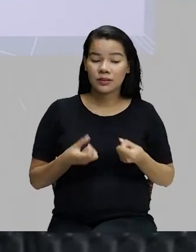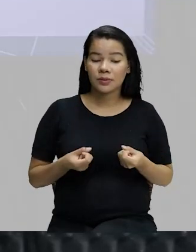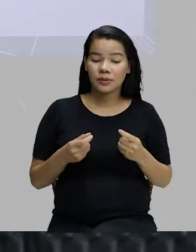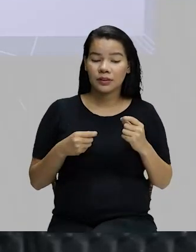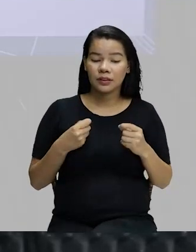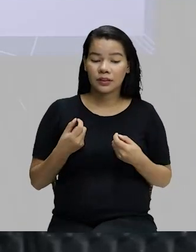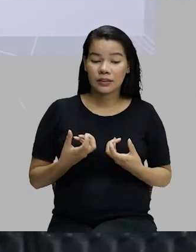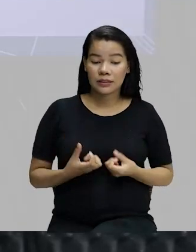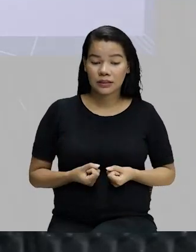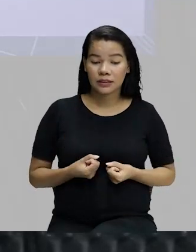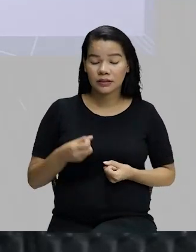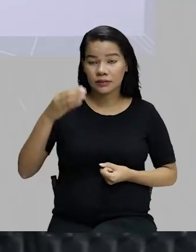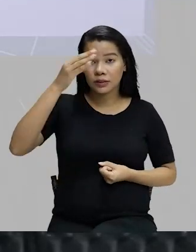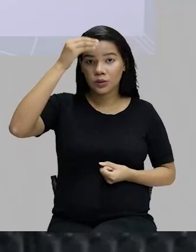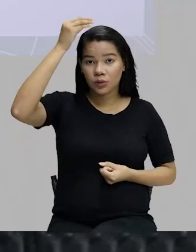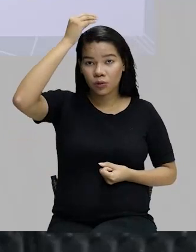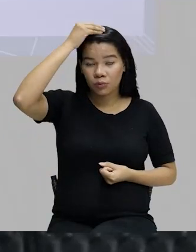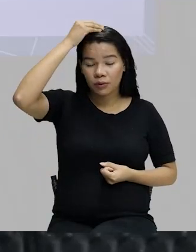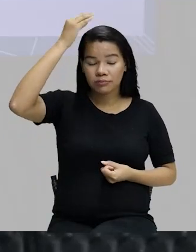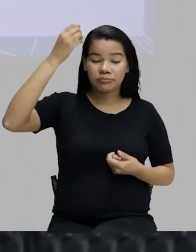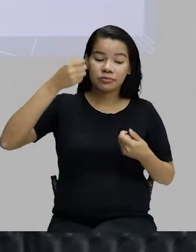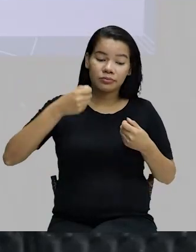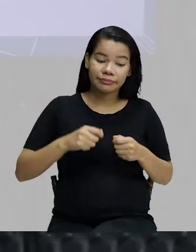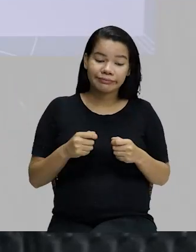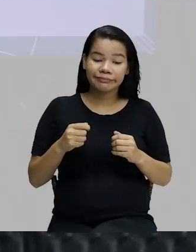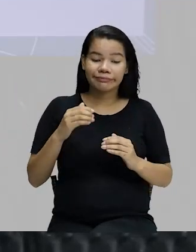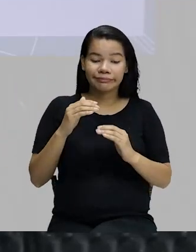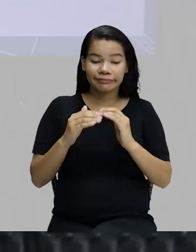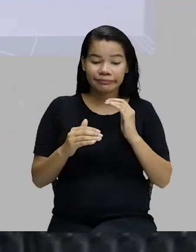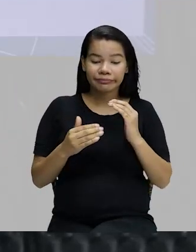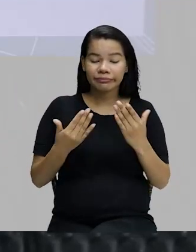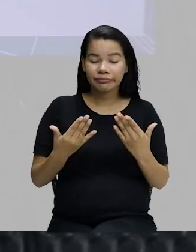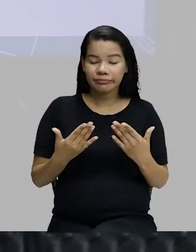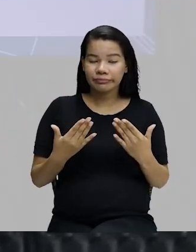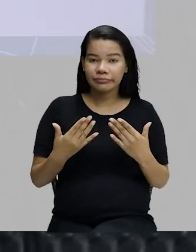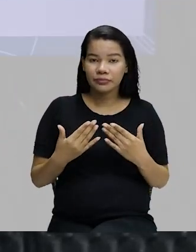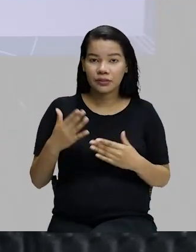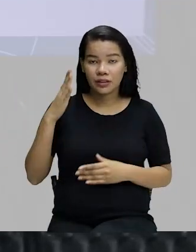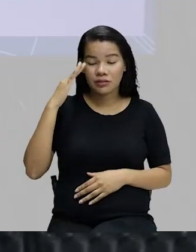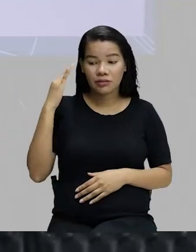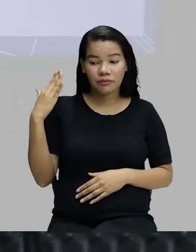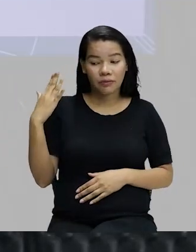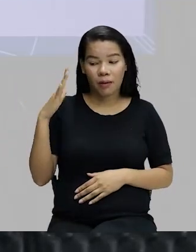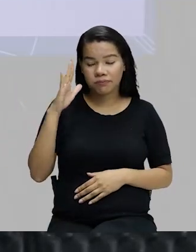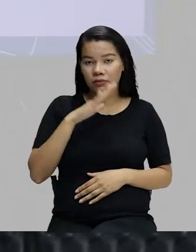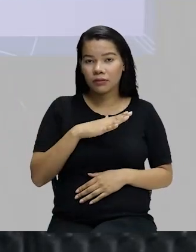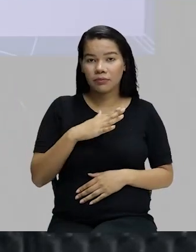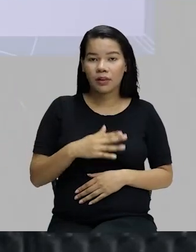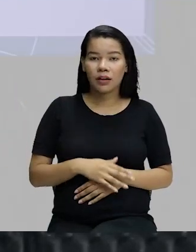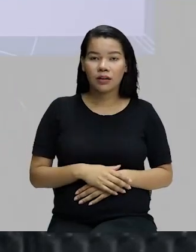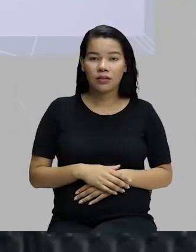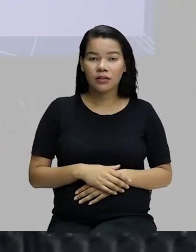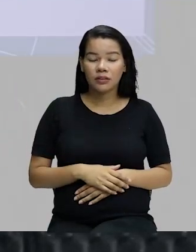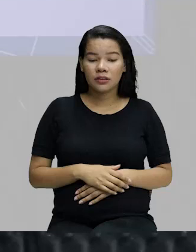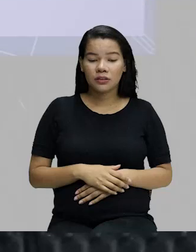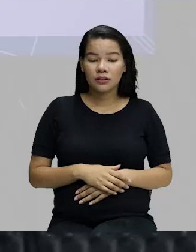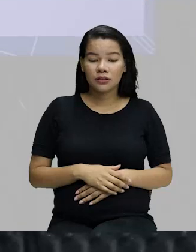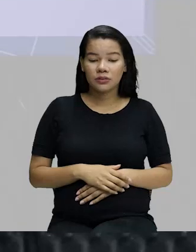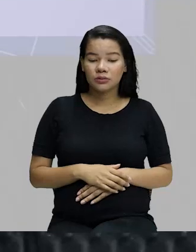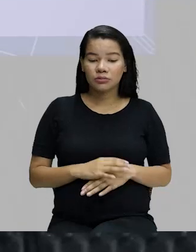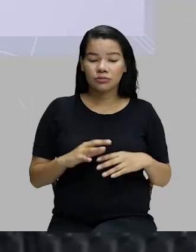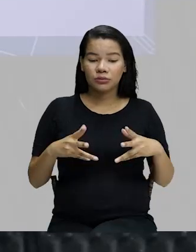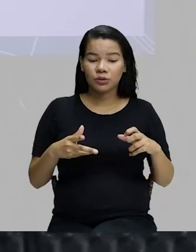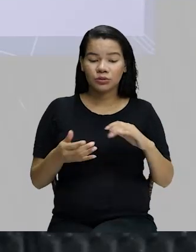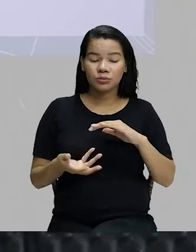né, iria impactar na sua reputação. A comunidade internacional poderia perceber que a